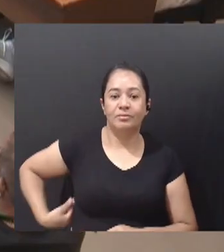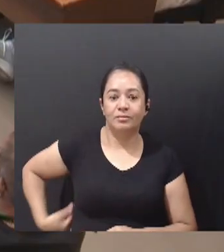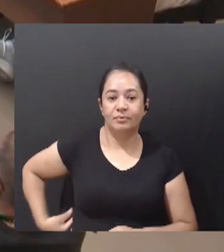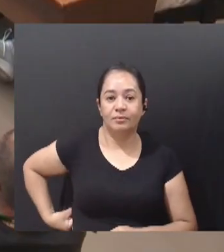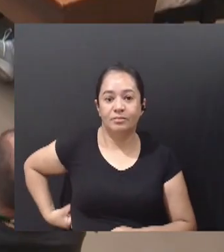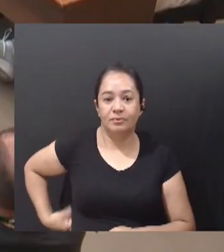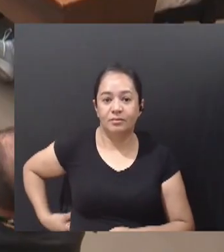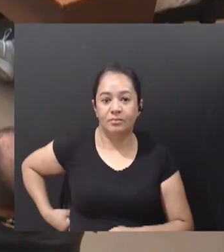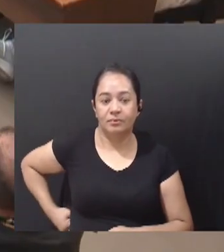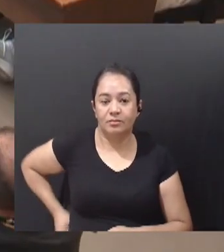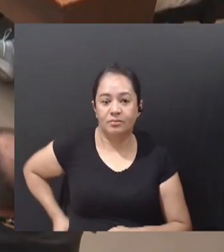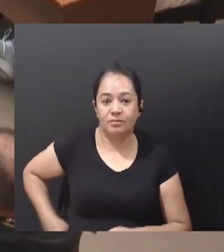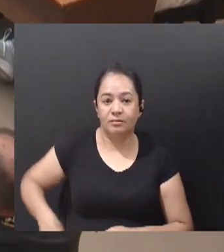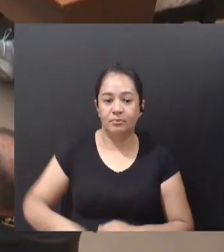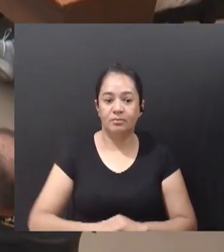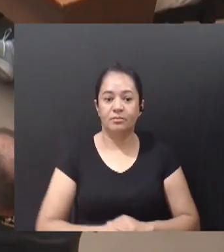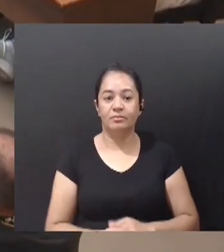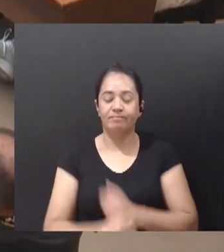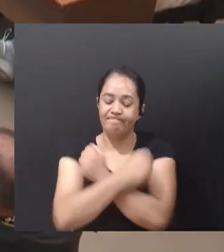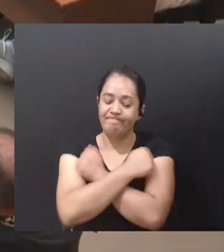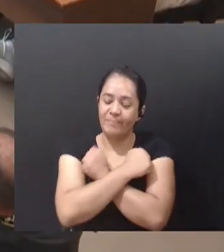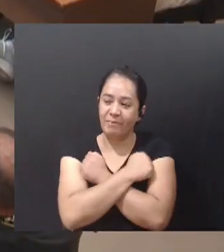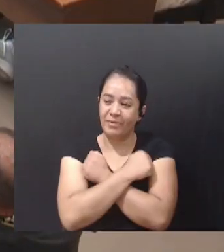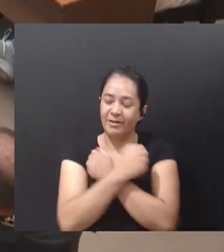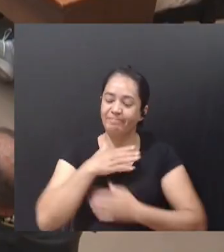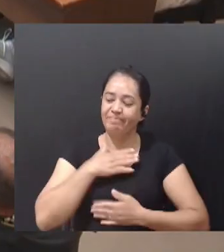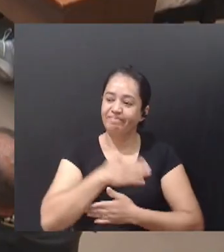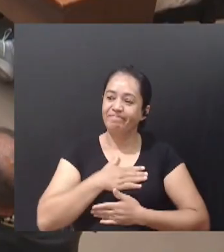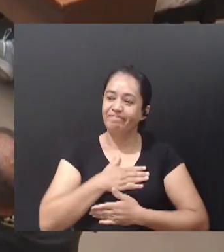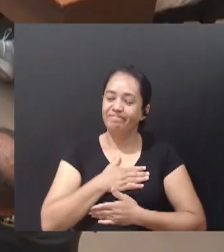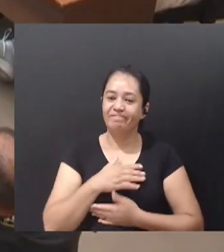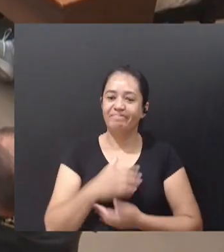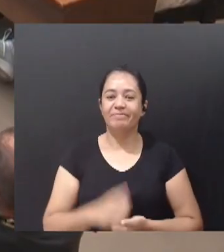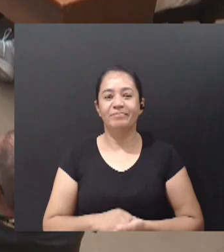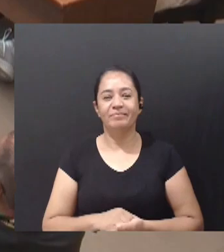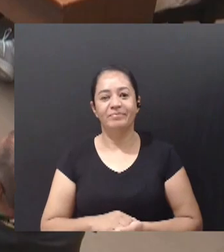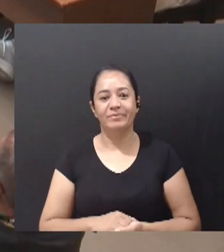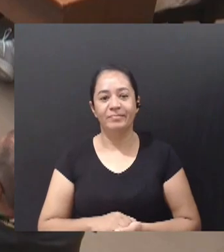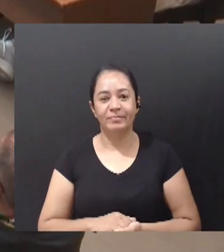Forte abraço, Renato. Satisfação imensa, de verdade. Satisfação total.